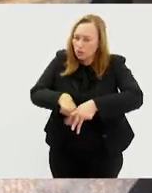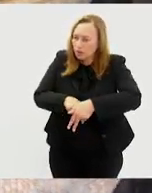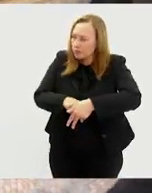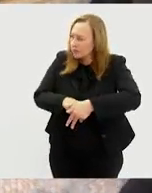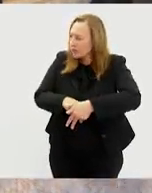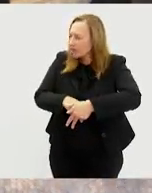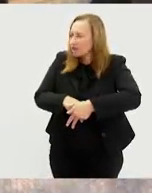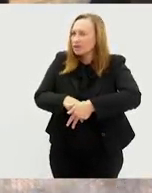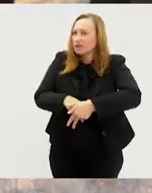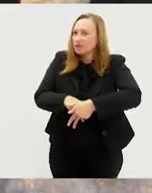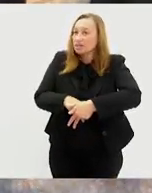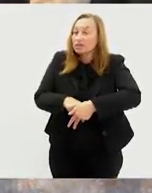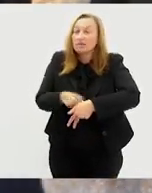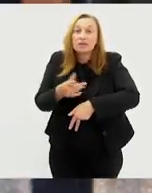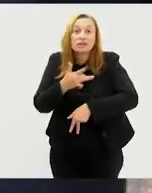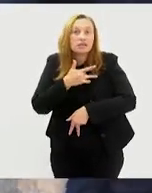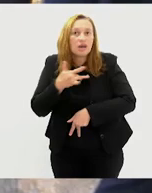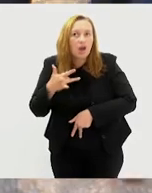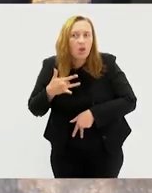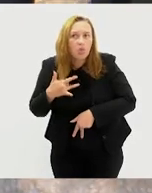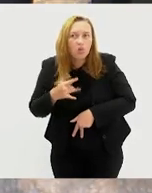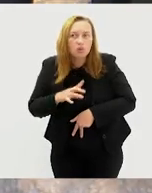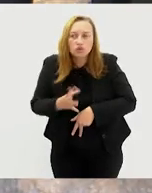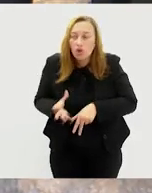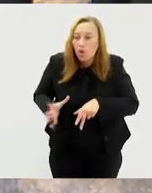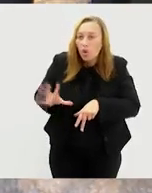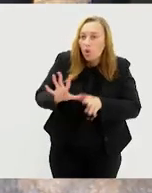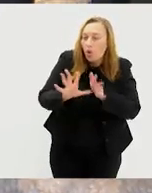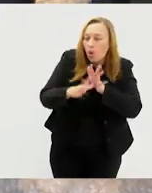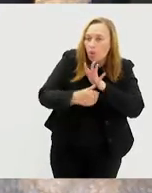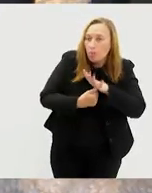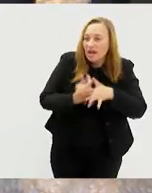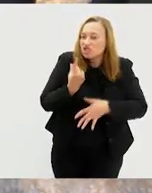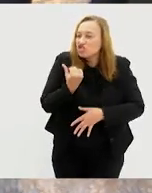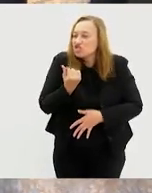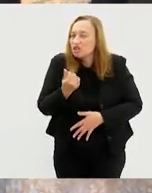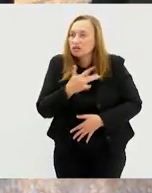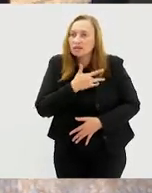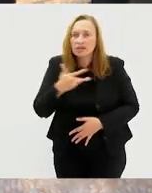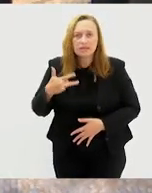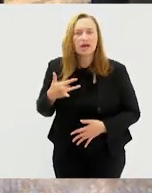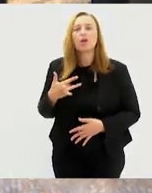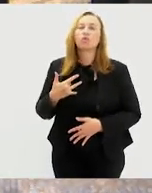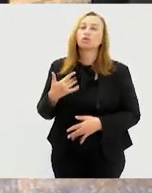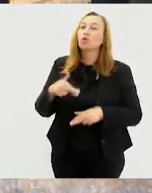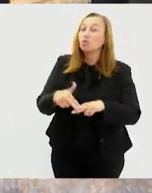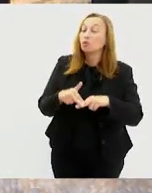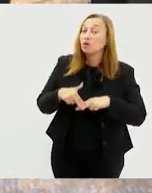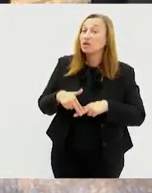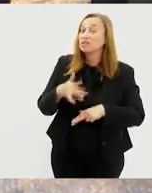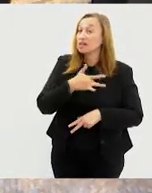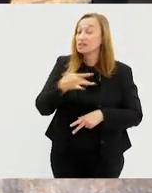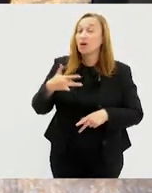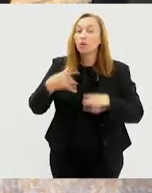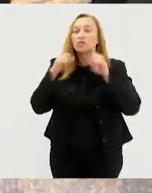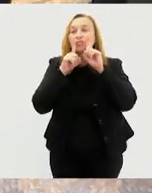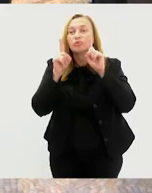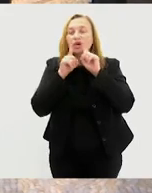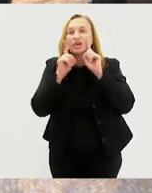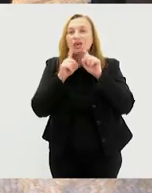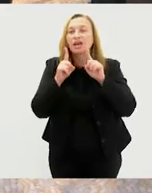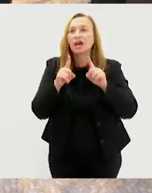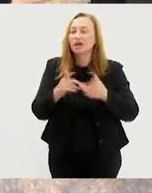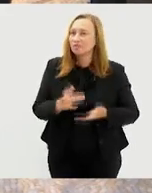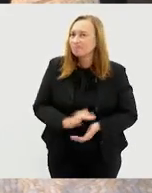mesmo salientando que quem rouba dinheiro da saúde tá roubando vidas por isso que a saúde de Maricá é uma saúde falida